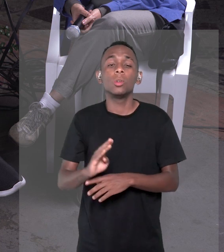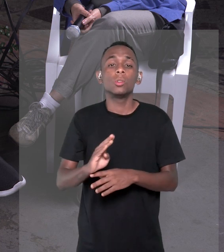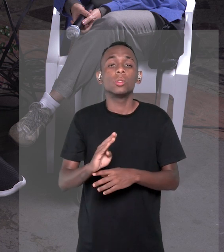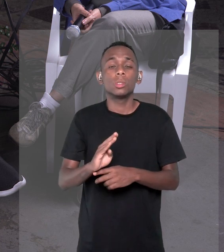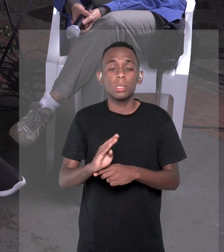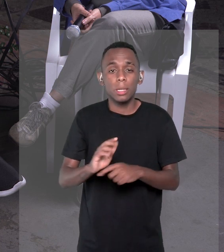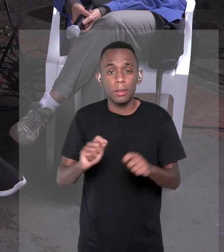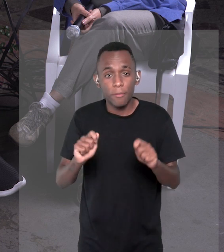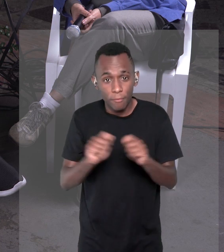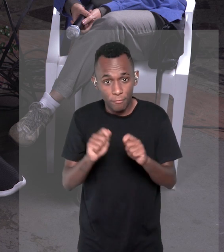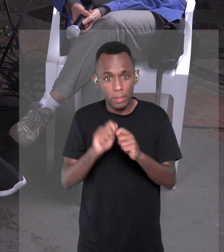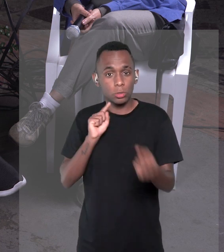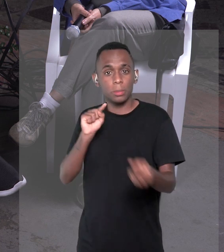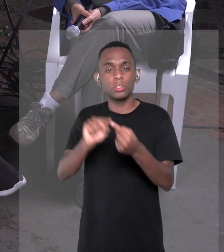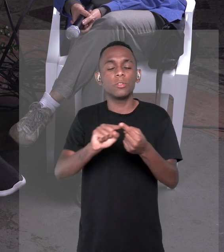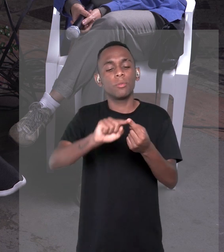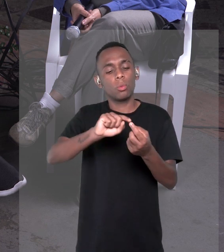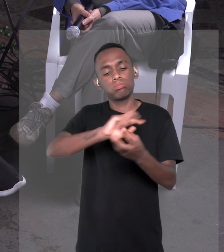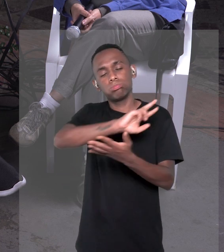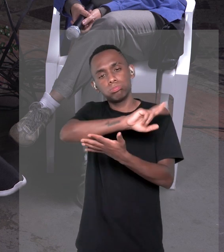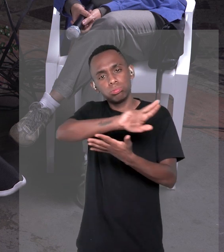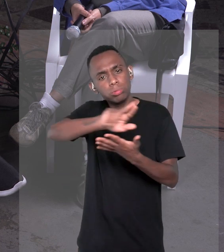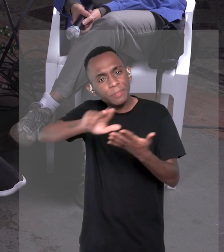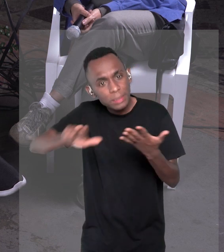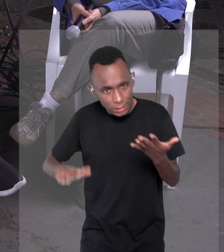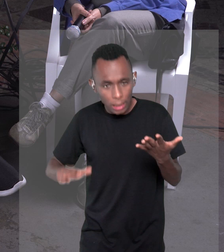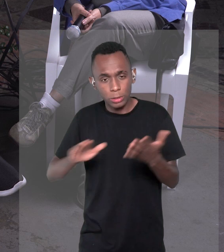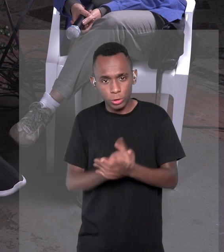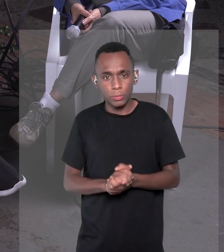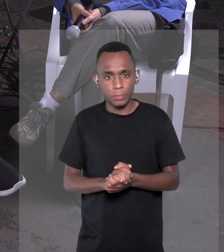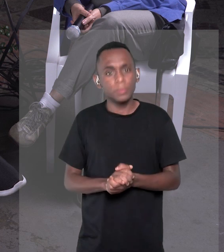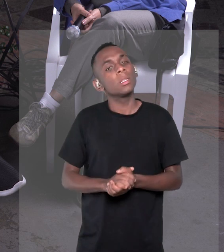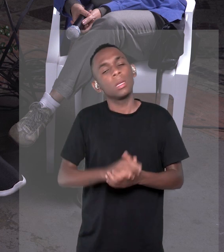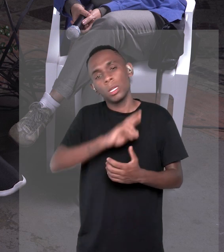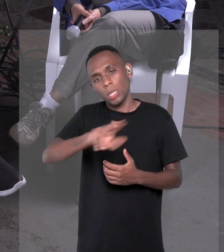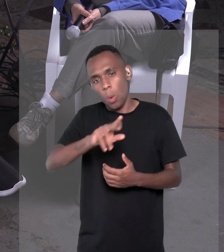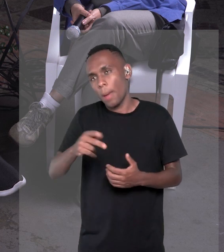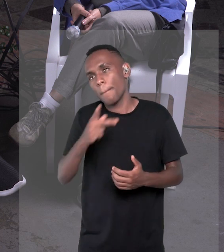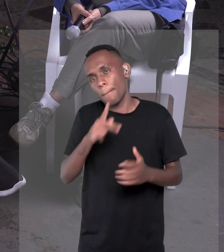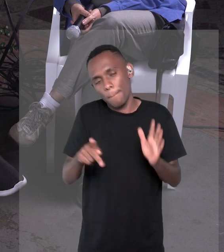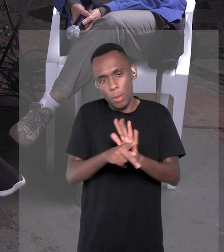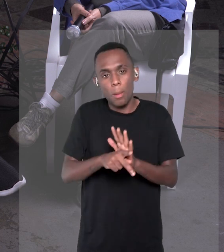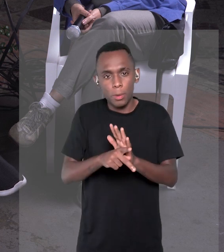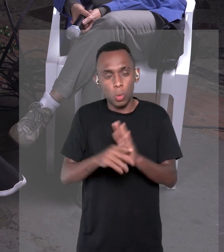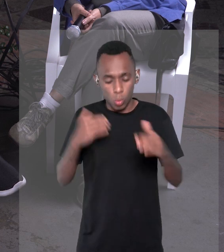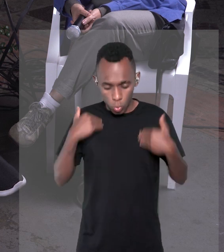diversidade, que é não só uma biodiversidade, mas é também uma